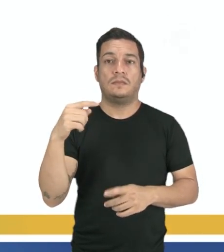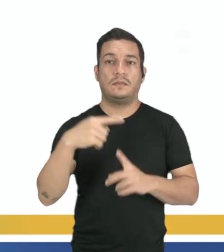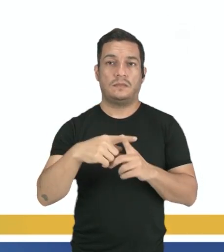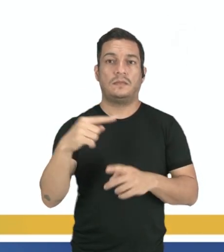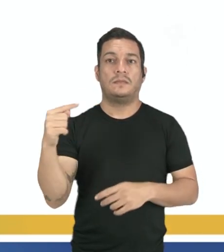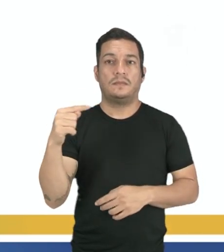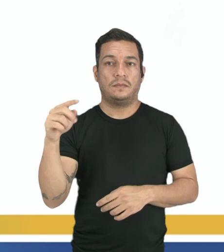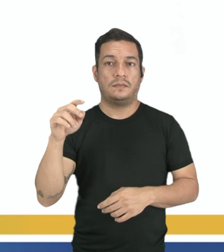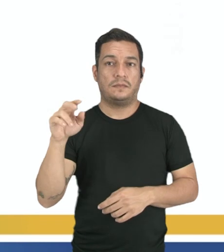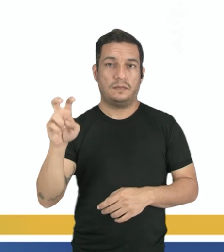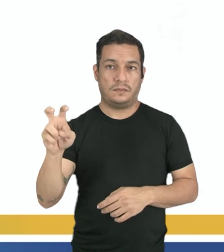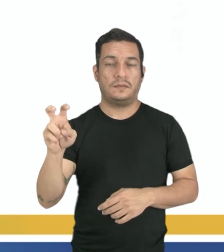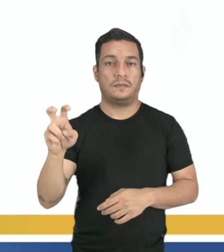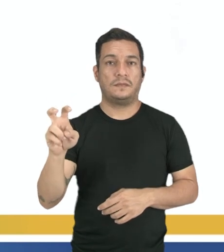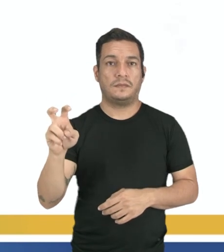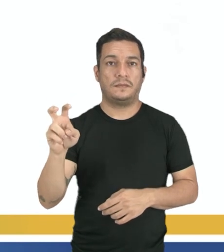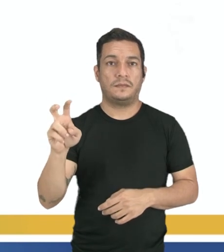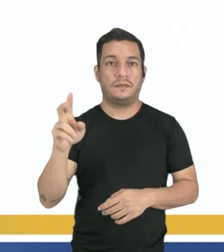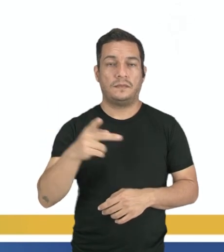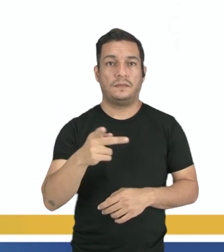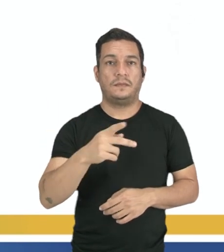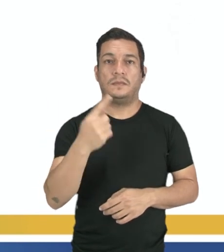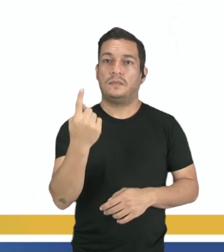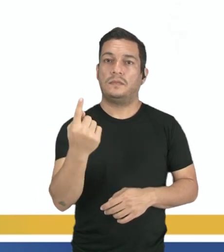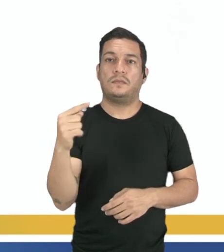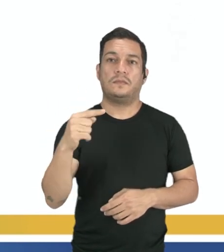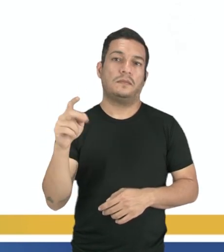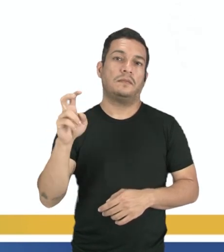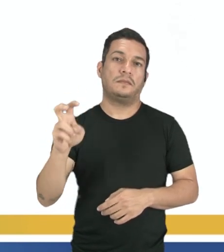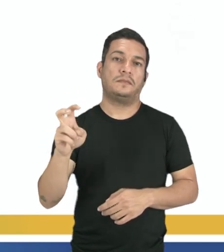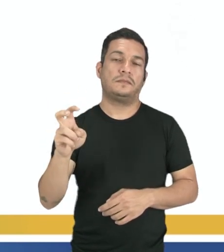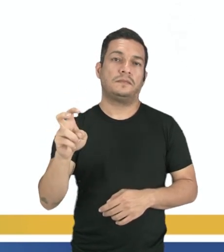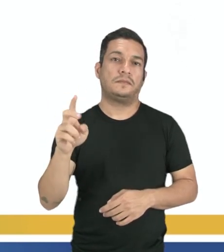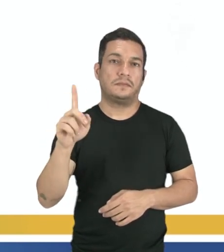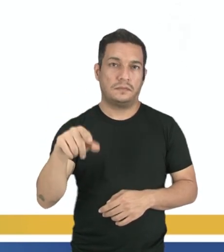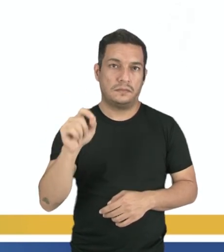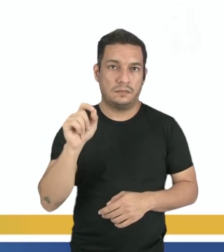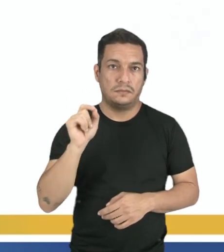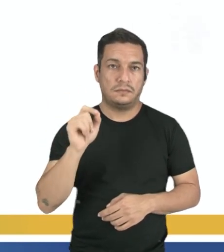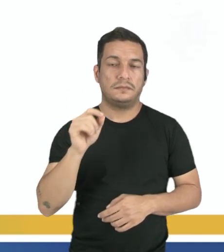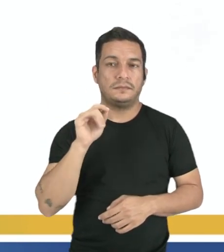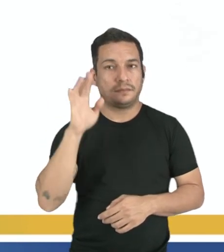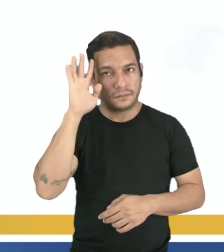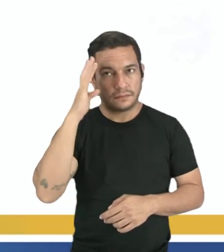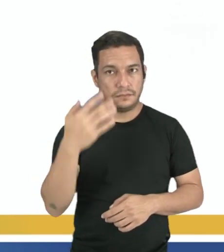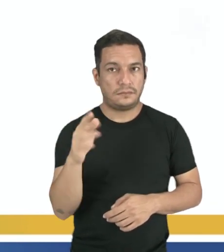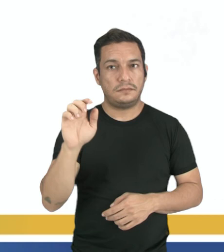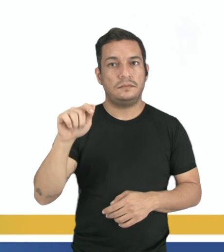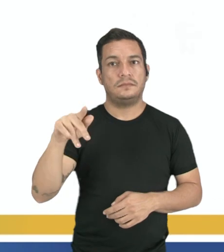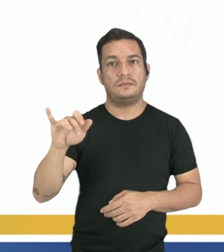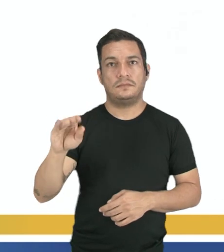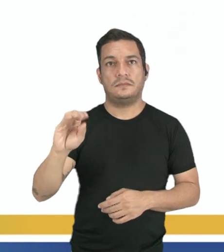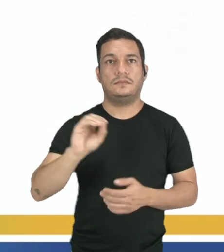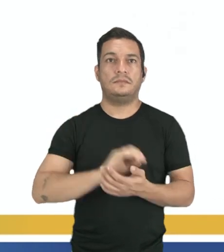torna negativo. Então, o par ordenado 1 e menos 5 é uma das soluções dessa